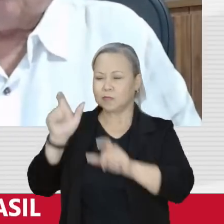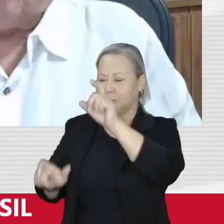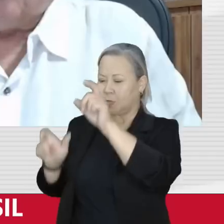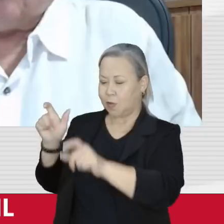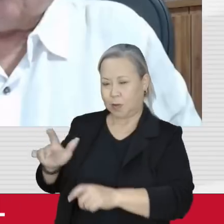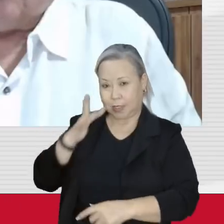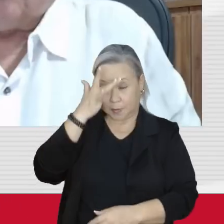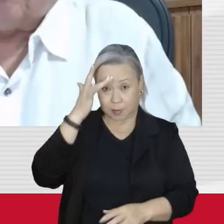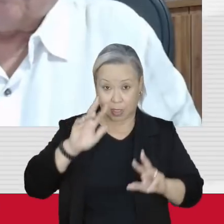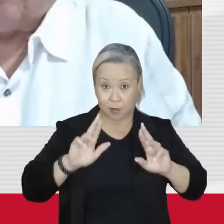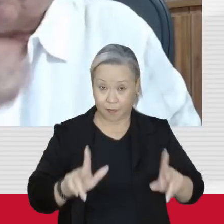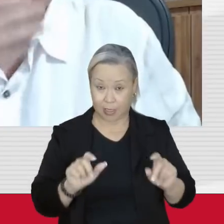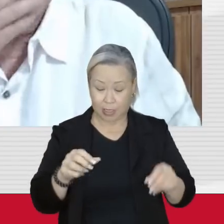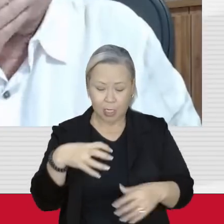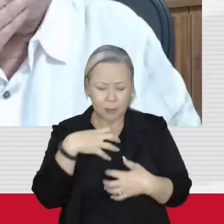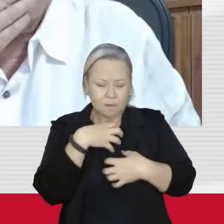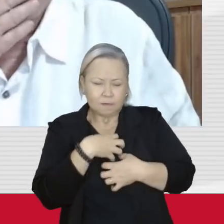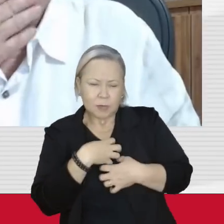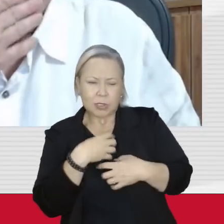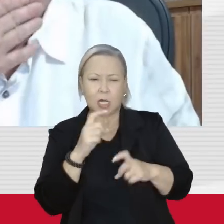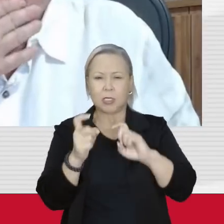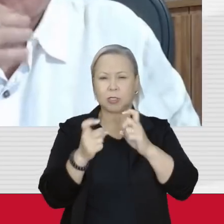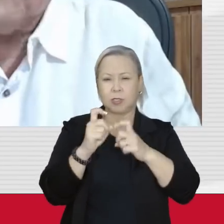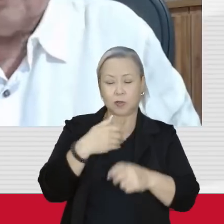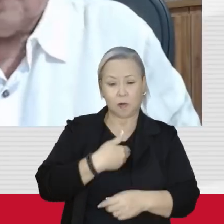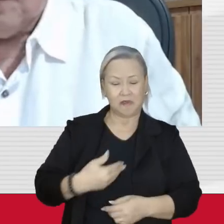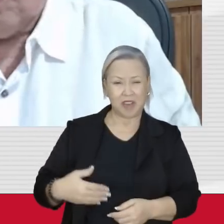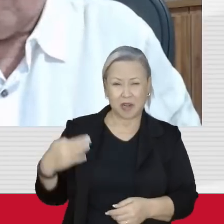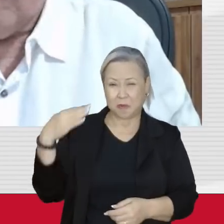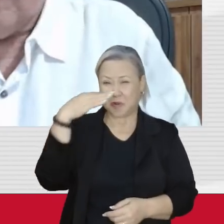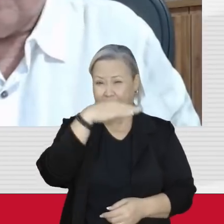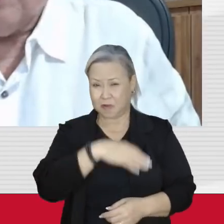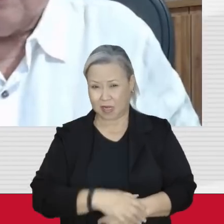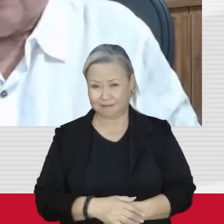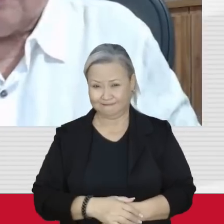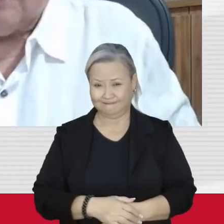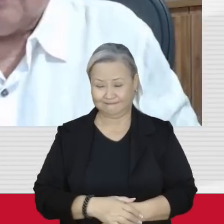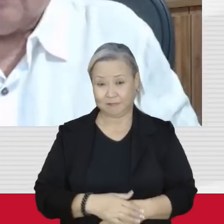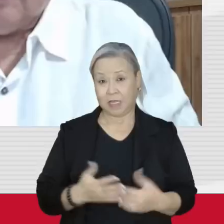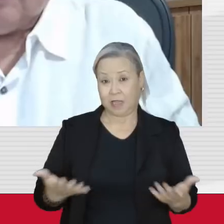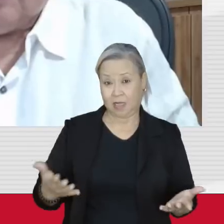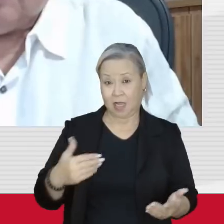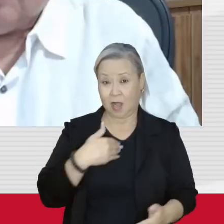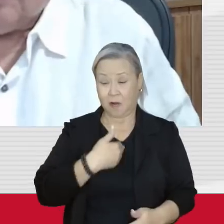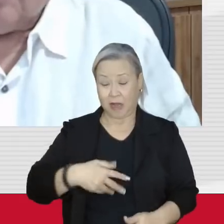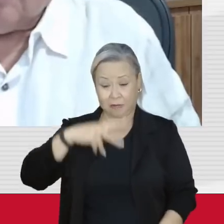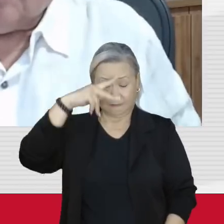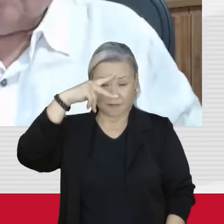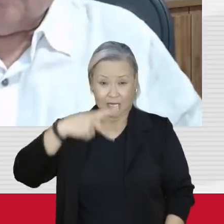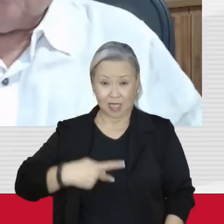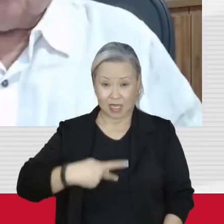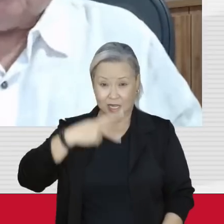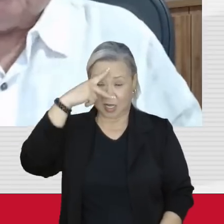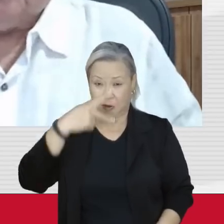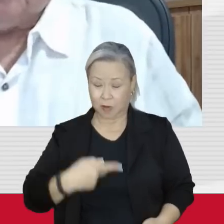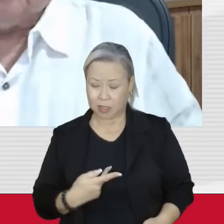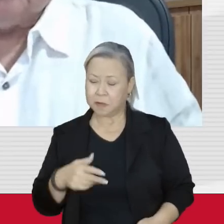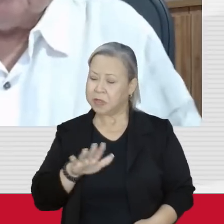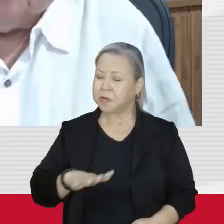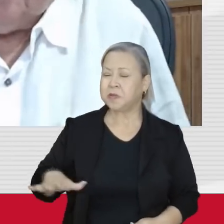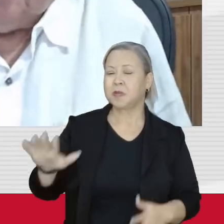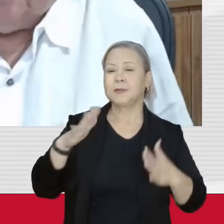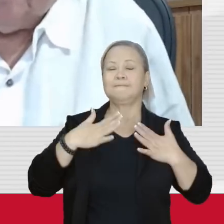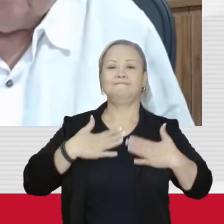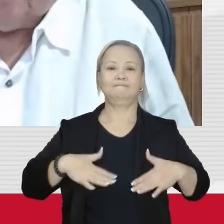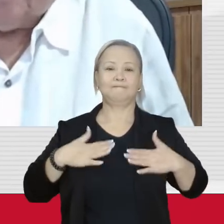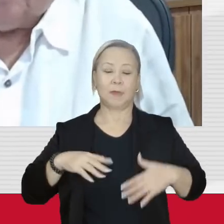diferença. Esse jeito de governar do Bolsonaro é o governar para os meus. O que todo mundo pode ficar muito tranquilo é porque